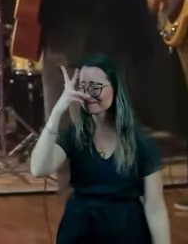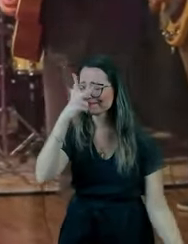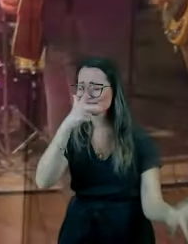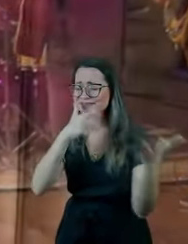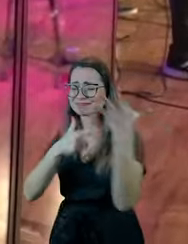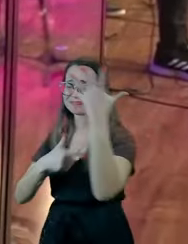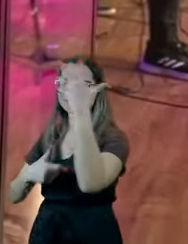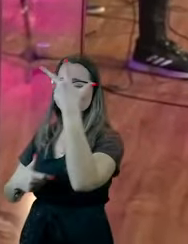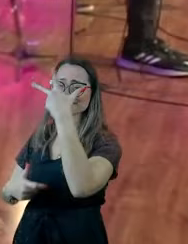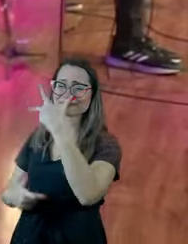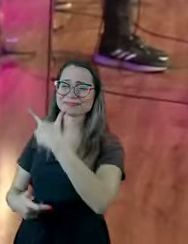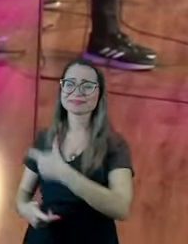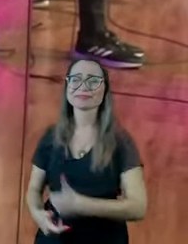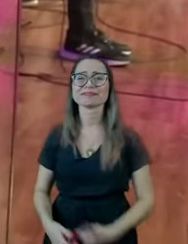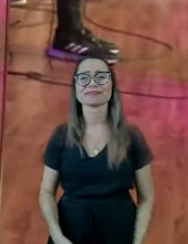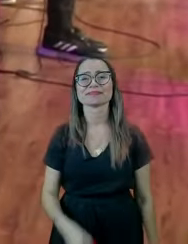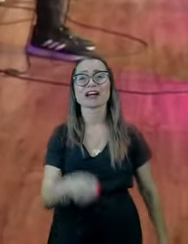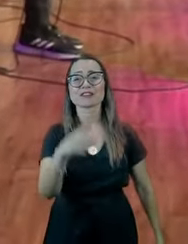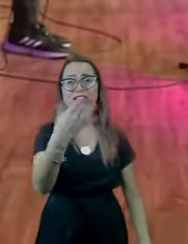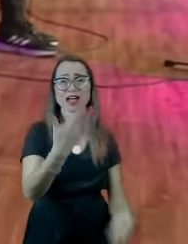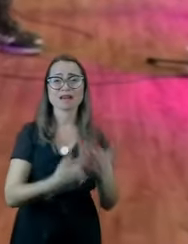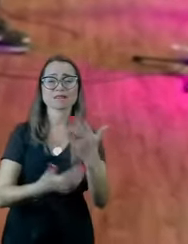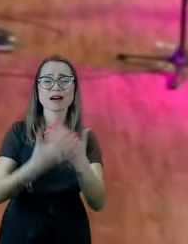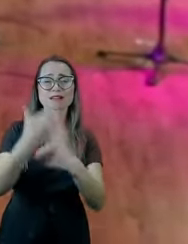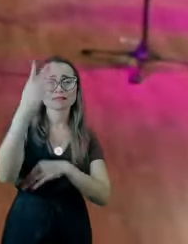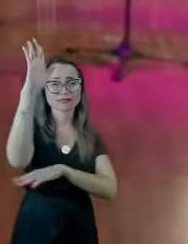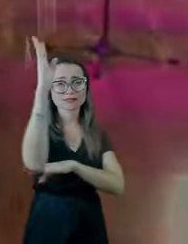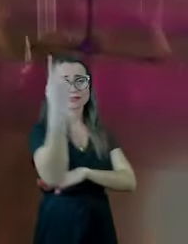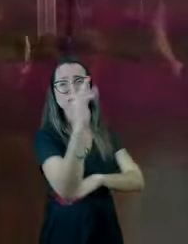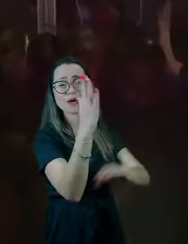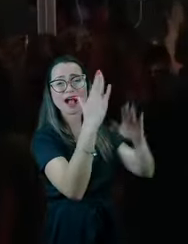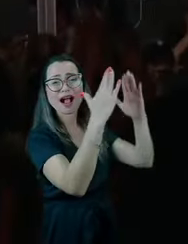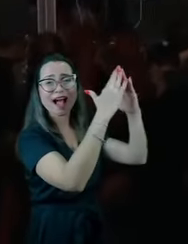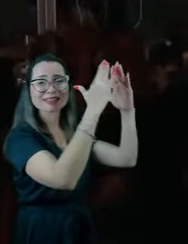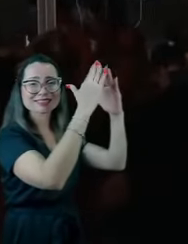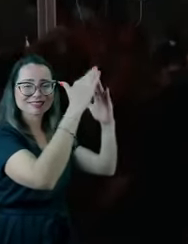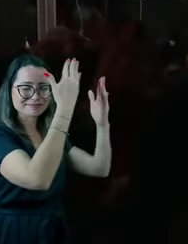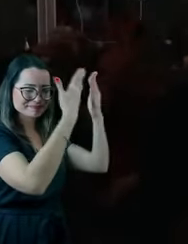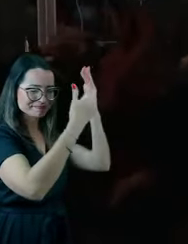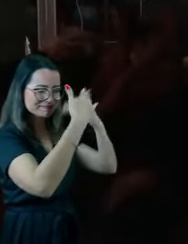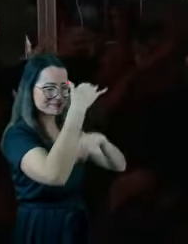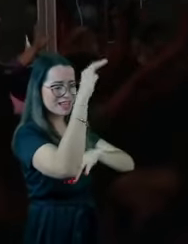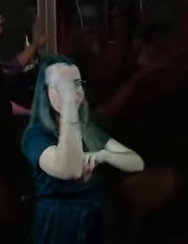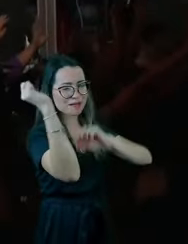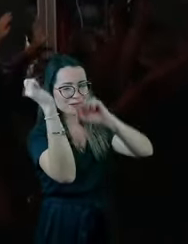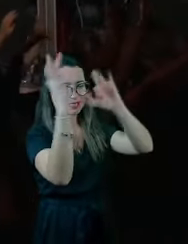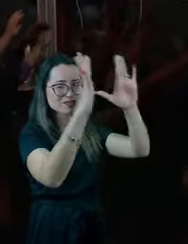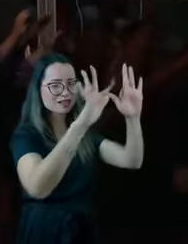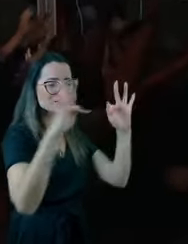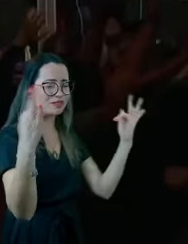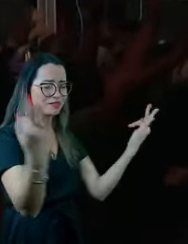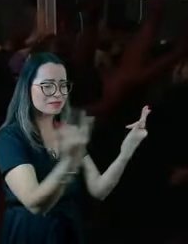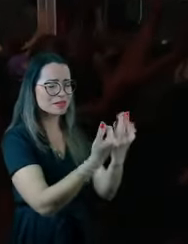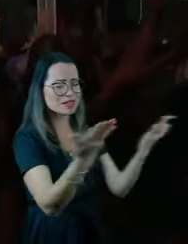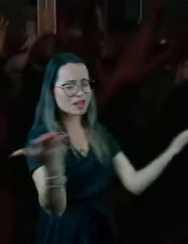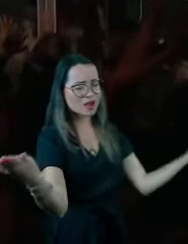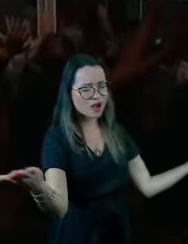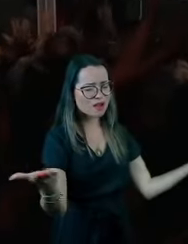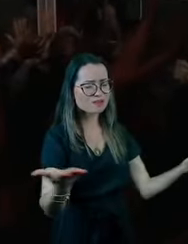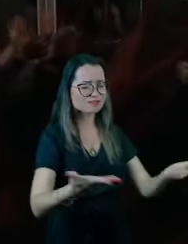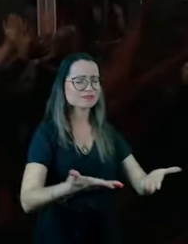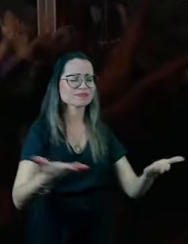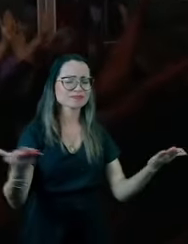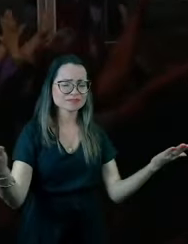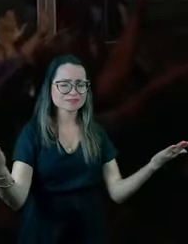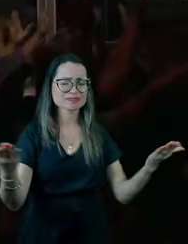Que você levantasse suas mãos lá para sua casa. Você vai abençoar a sua família agora.